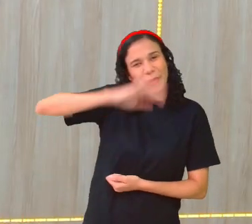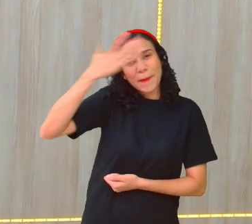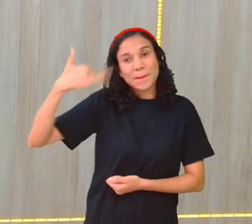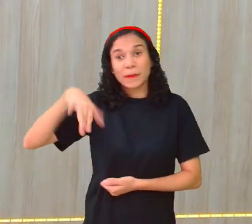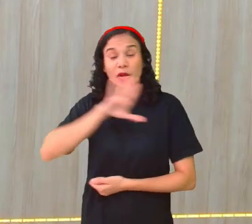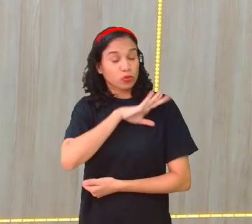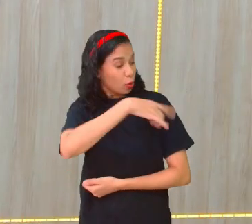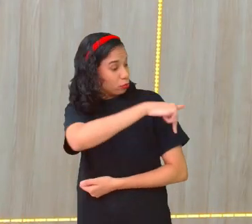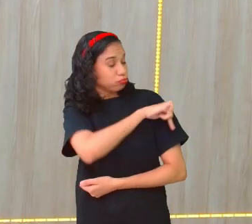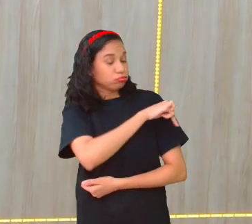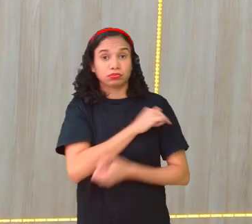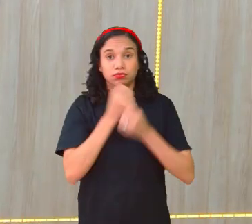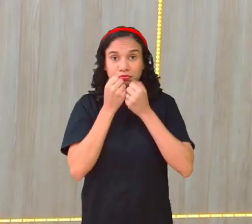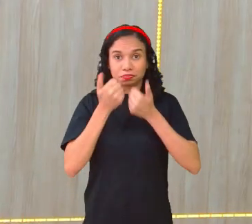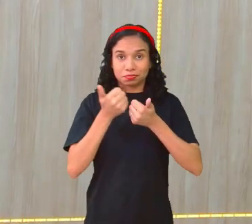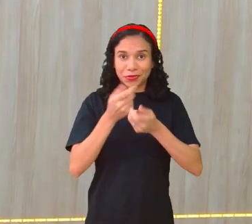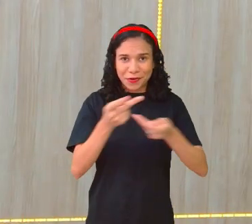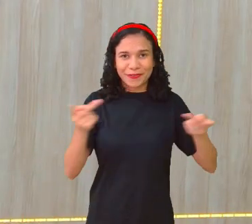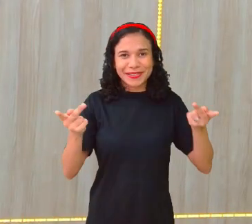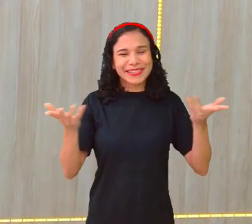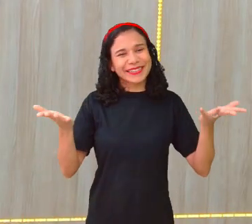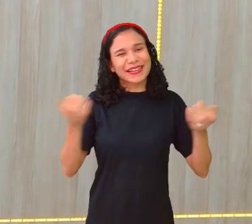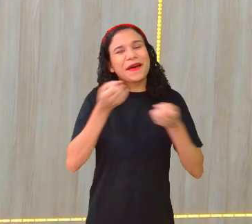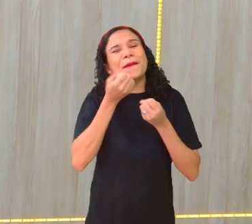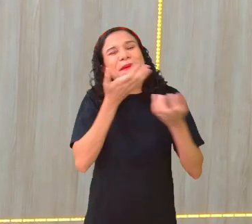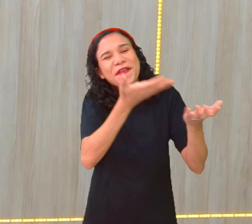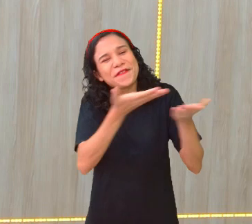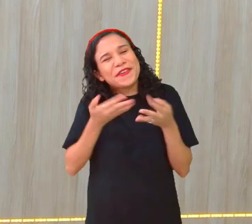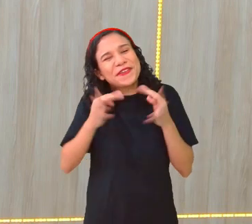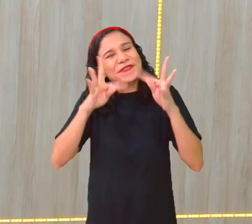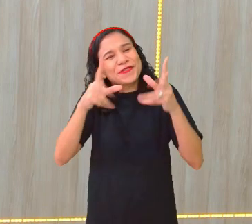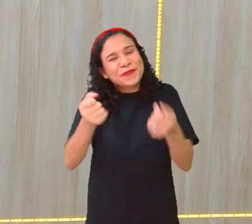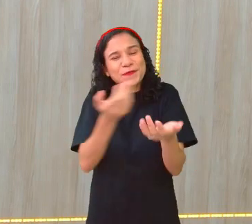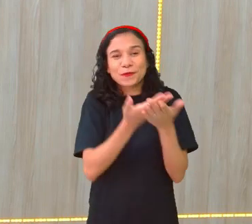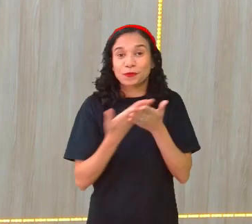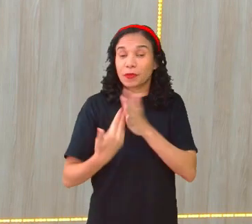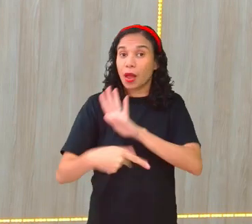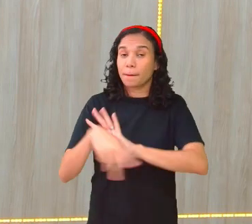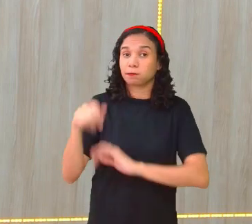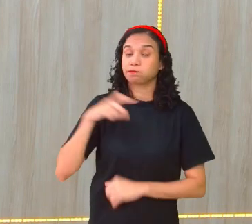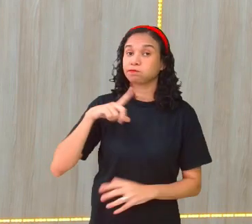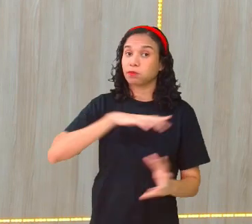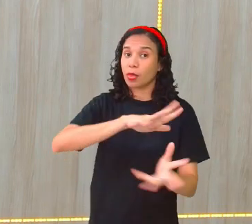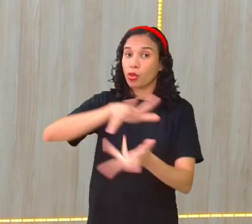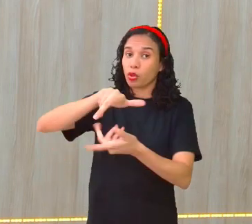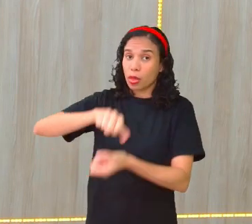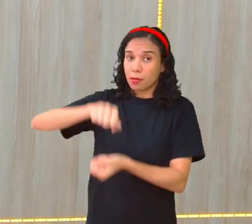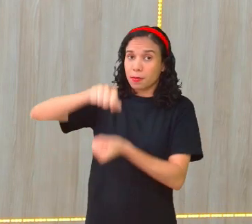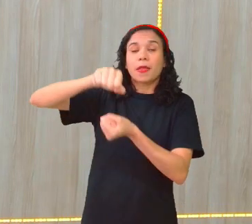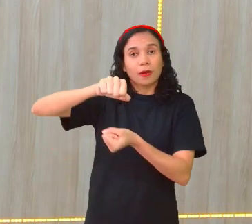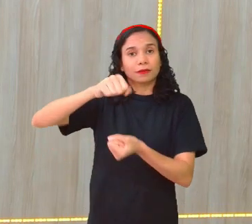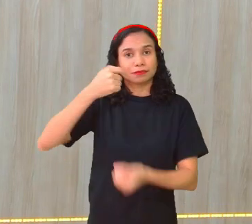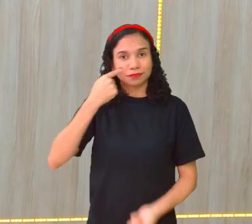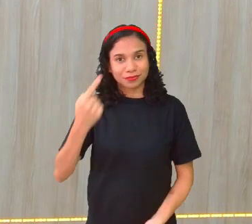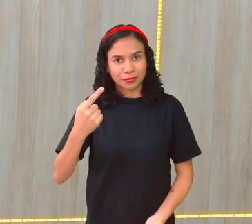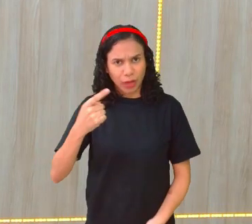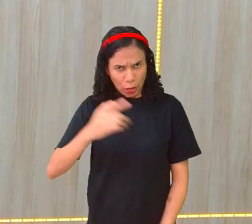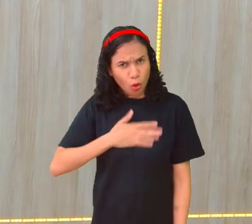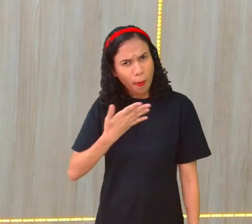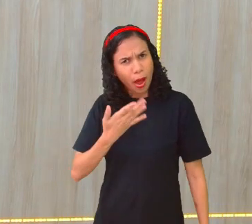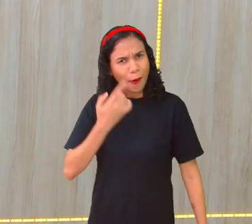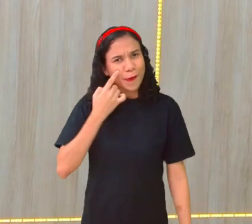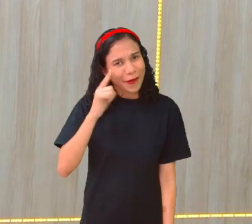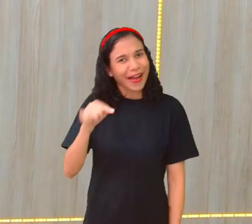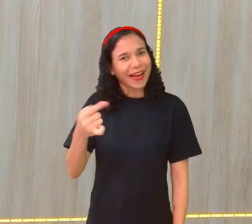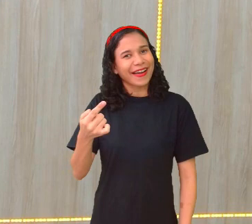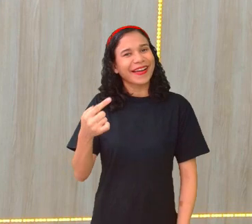pessoal do 7º ano, tudo bem com vocês? Bem-vindos e bem-vindas para mais uma aula de sustentabilidade. Estão surpresos, não